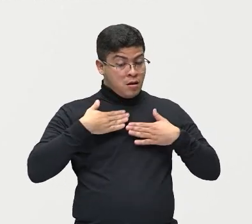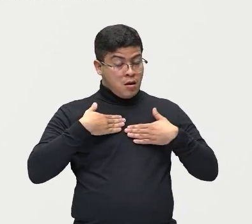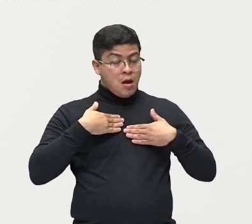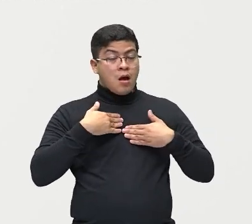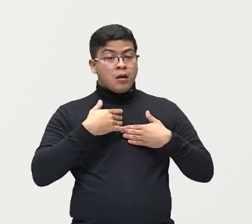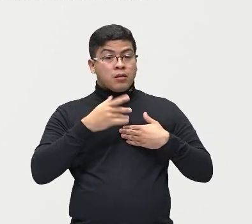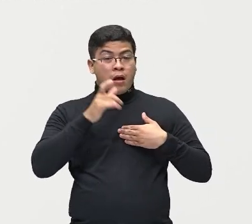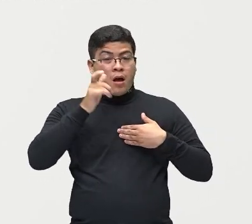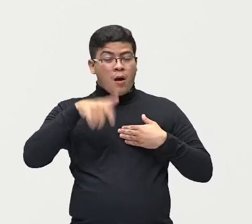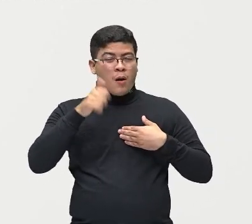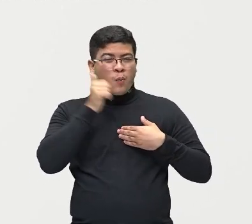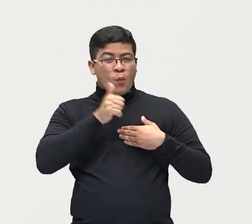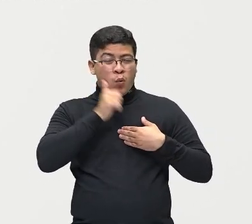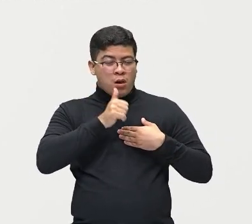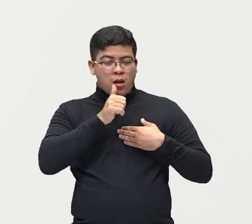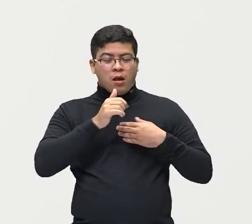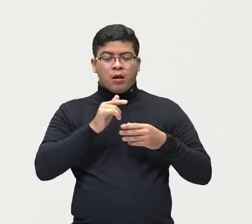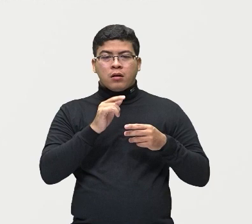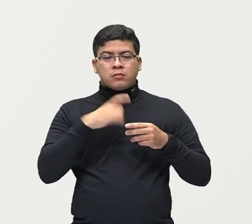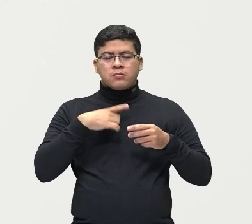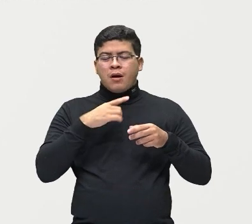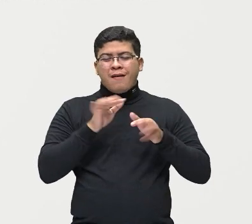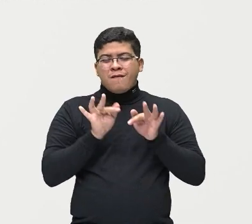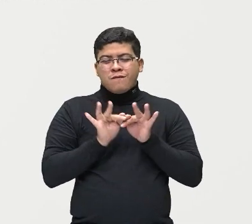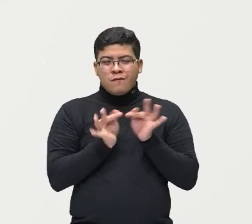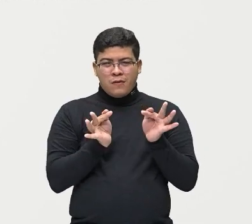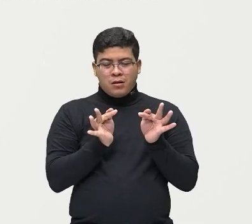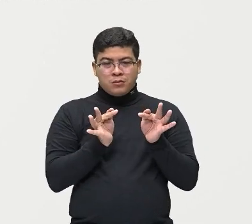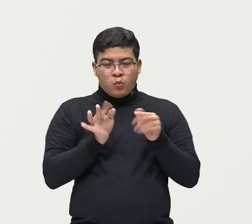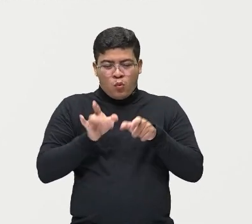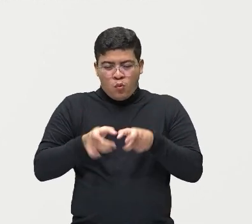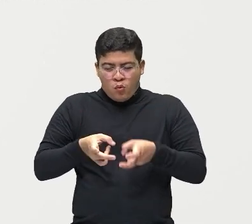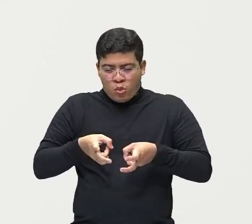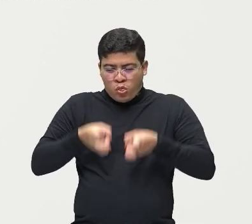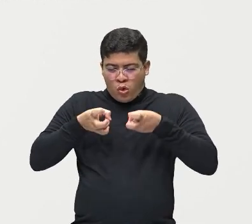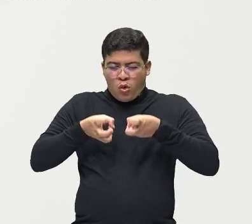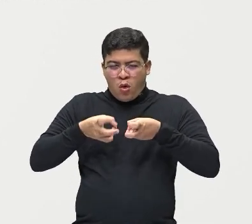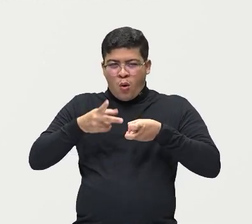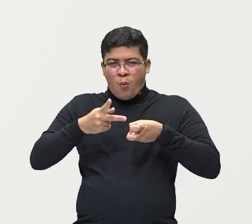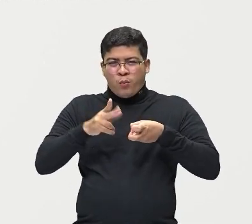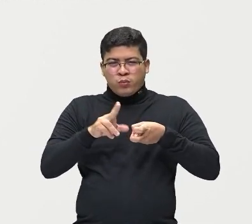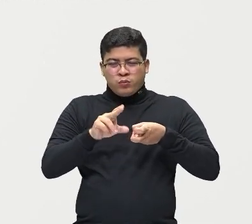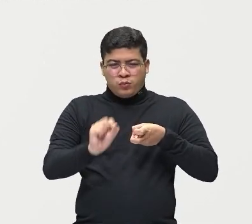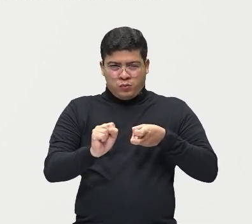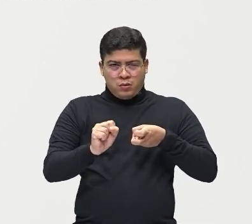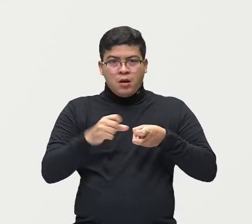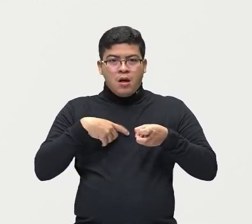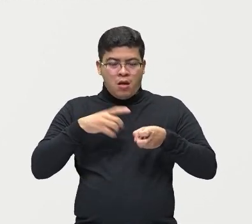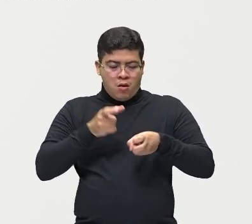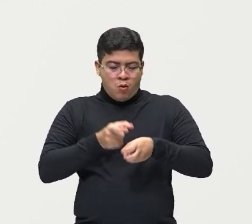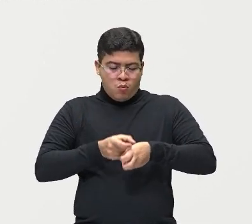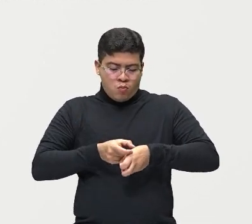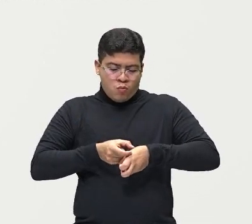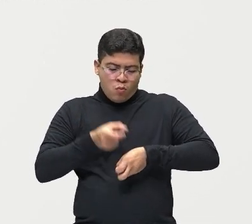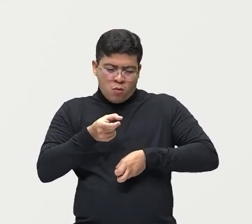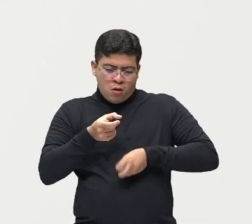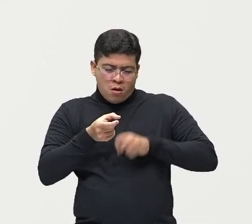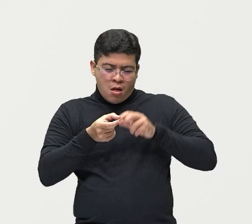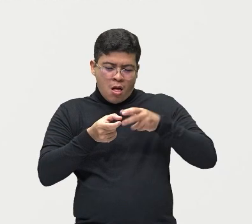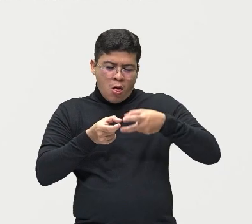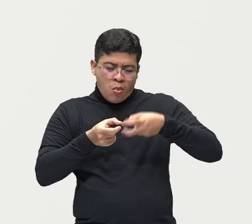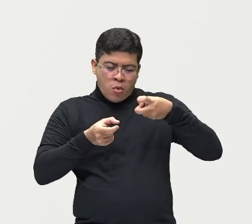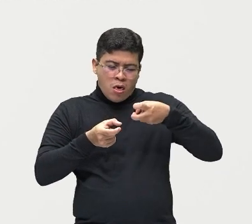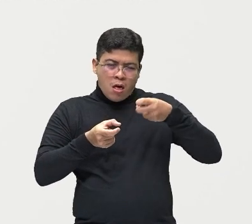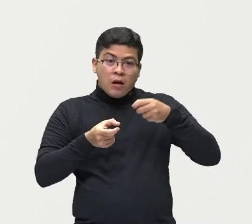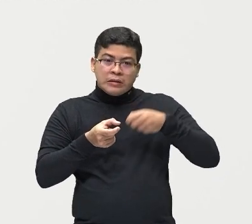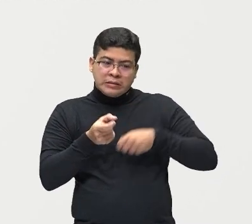ele fez? Ele extraiu o pus, né, ali das bolhas das mãos. Aqui a gente tem a representação das